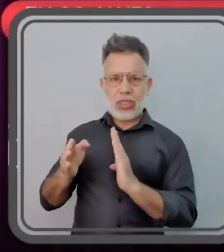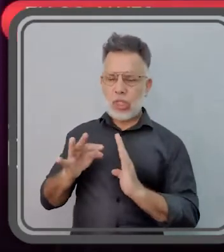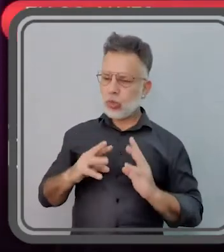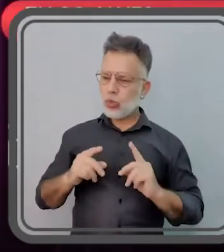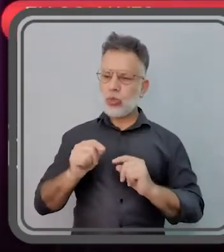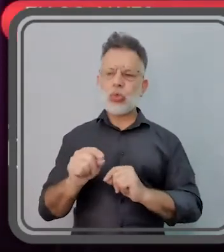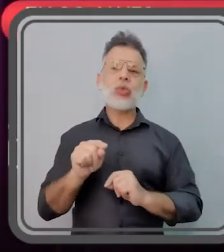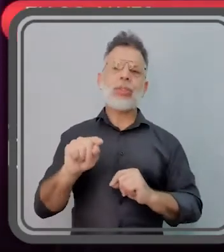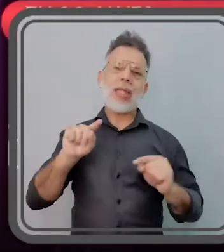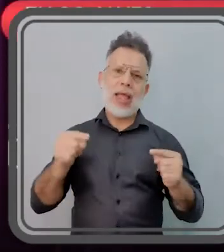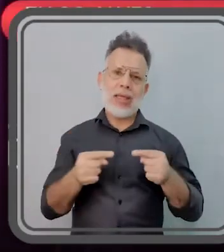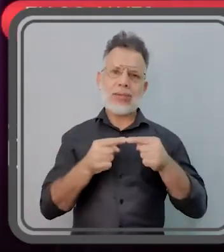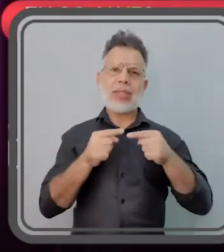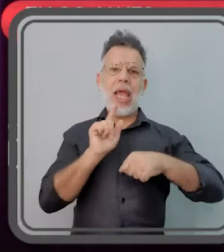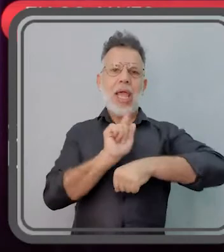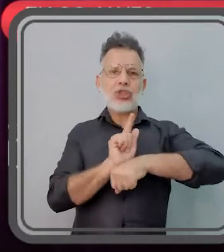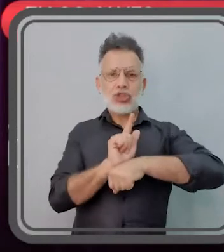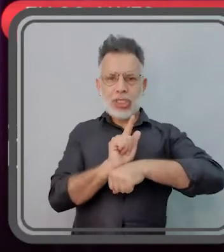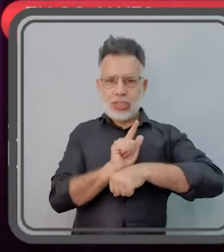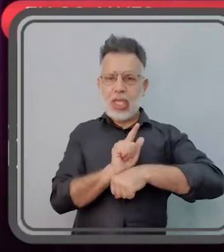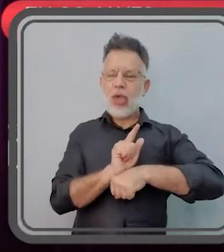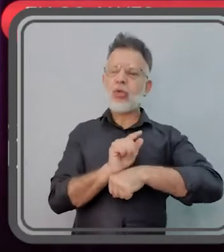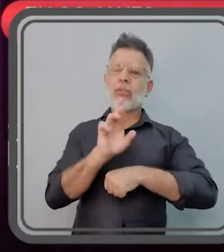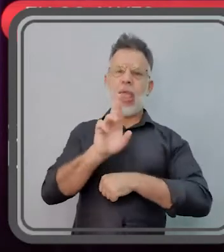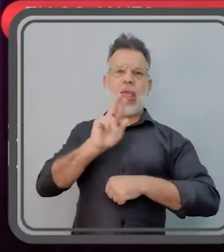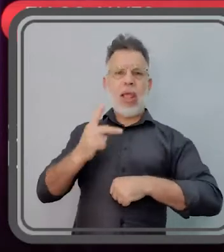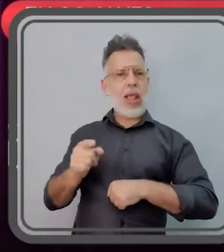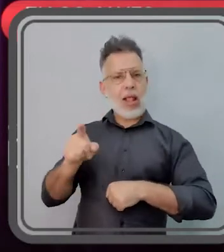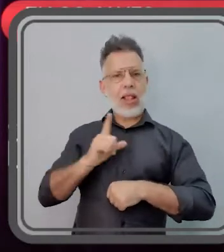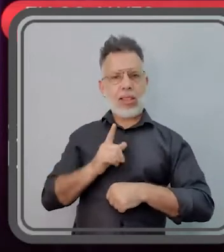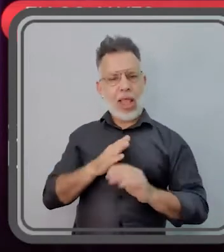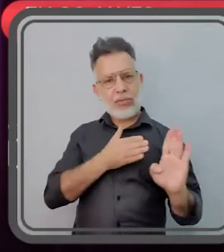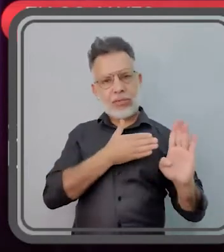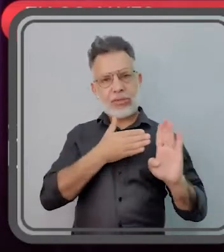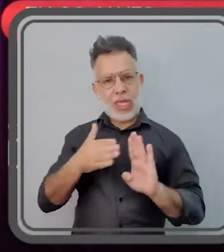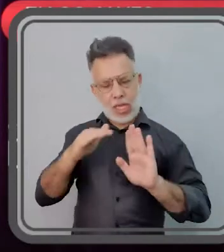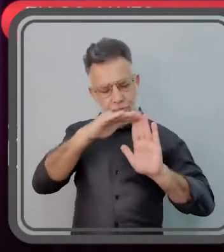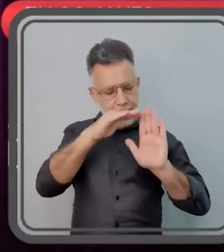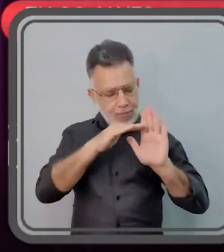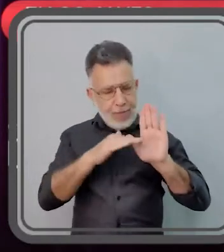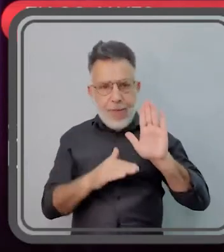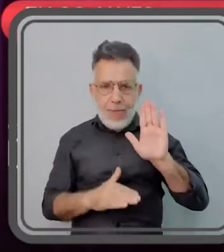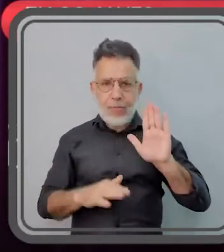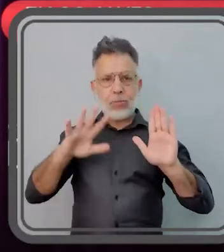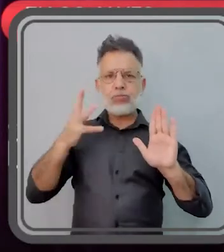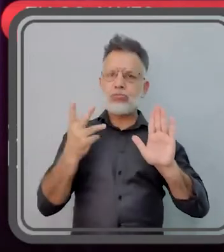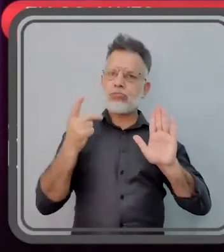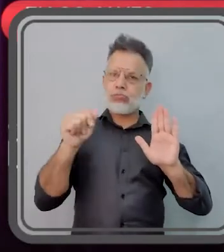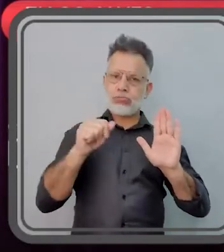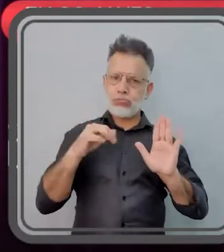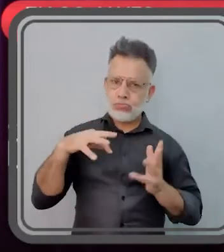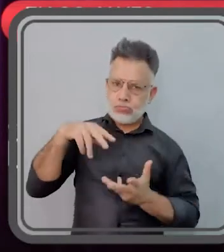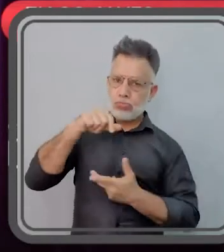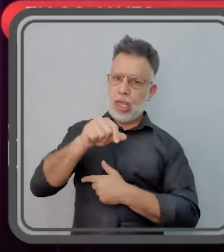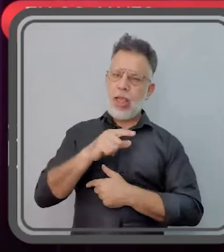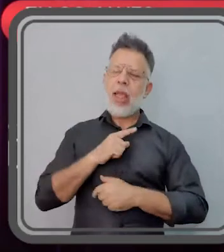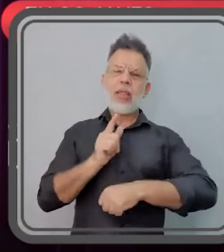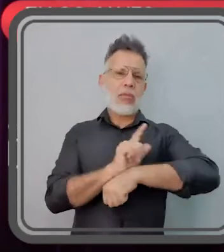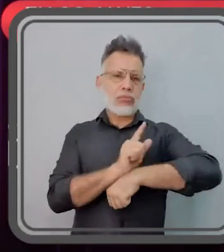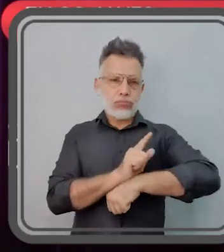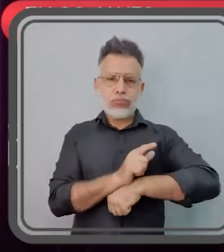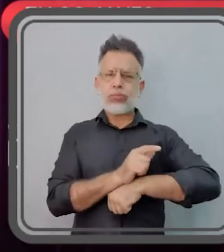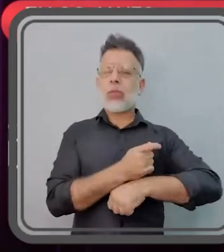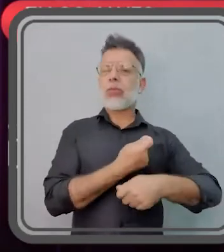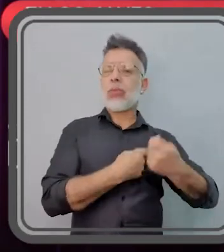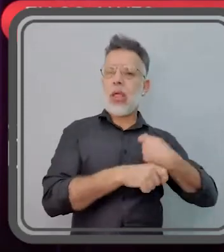tudo o que está relacionado à gestão de recursos humanos, ela está seguindo padrões de excelência globais. Então, você tem níveis de governança